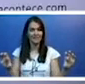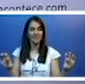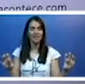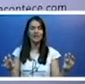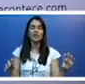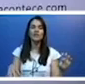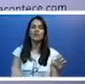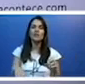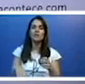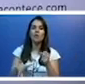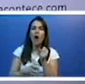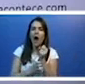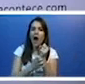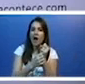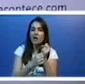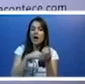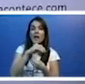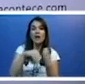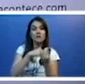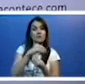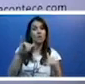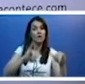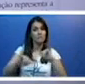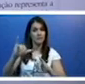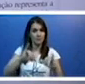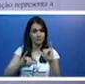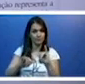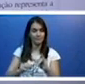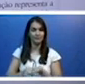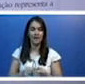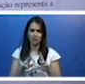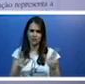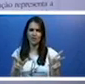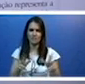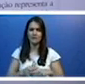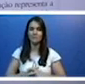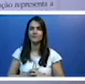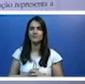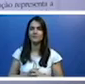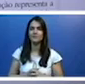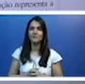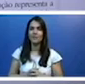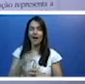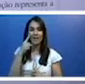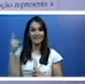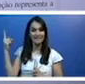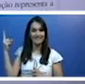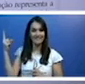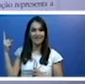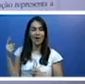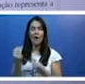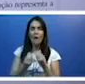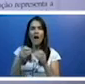ácidos ocorre uma reação química, essa é a diferença. Aqui nós temos então a